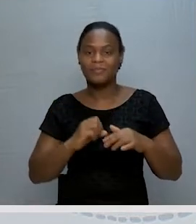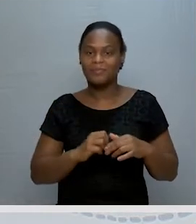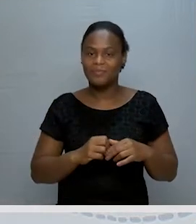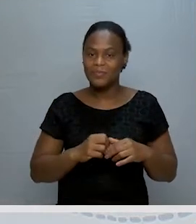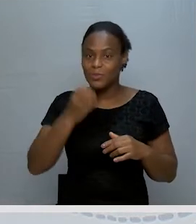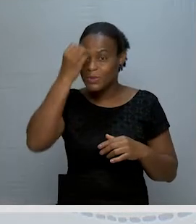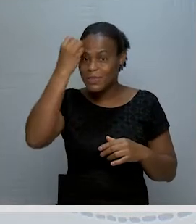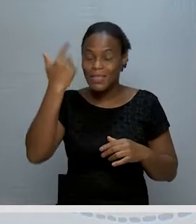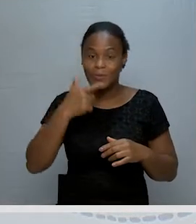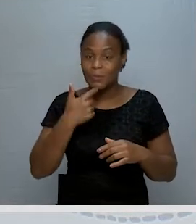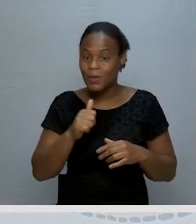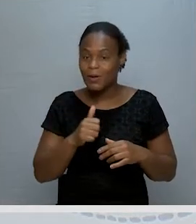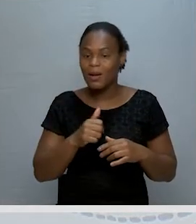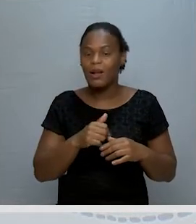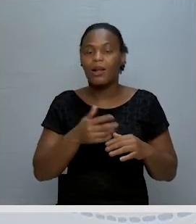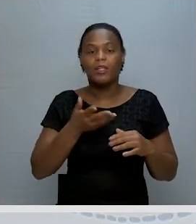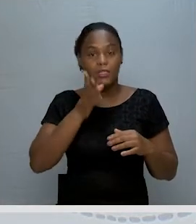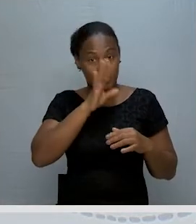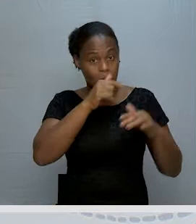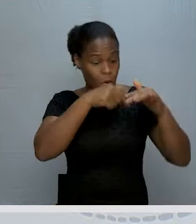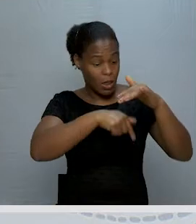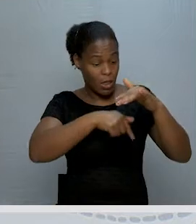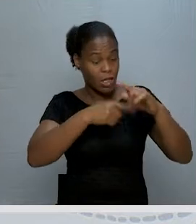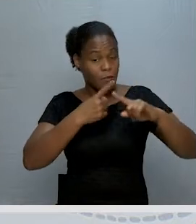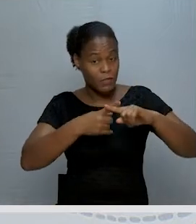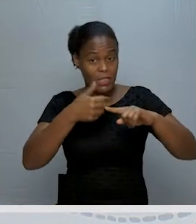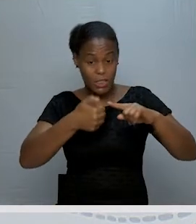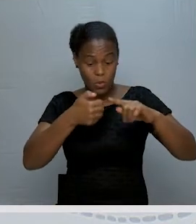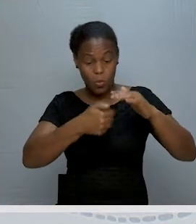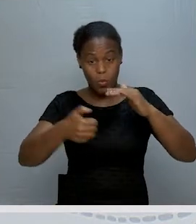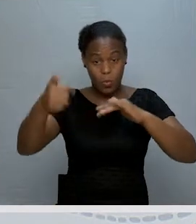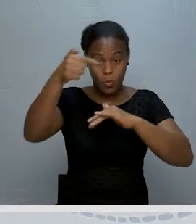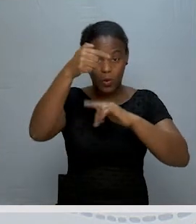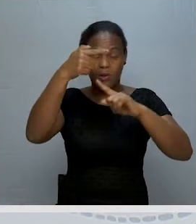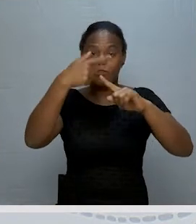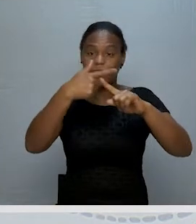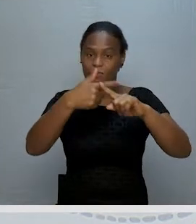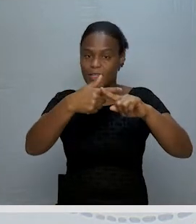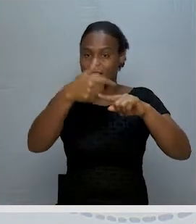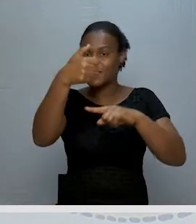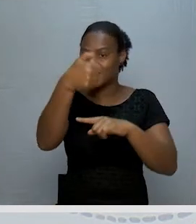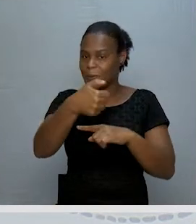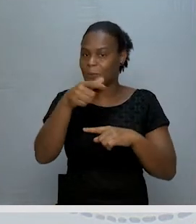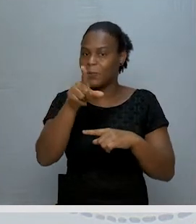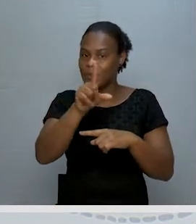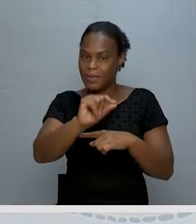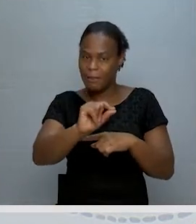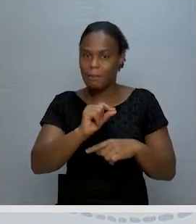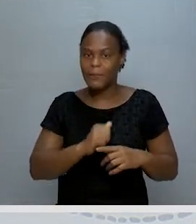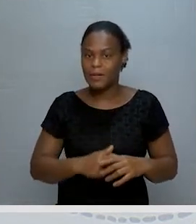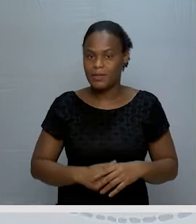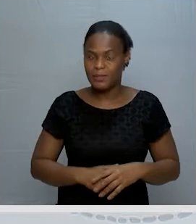Não pode esquecer, hein? Multiplicaste o denominador por 5. O que é que deves fazer?